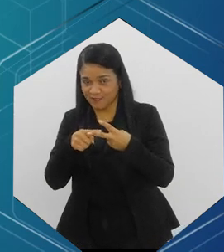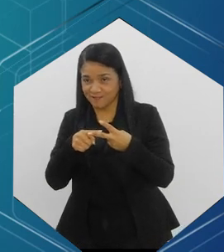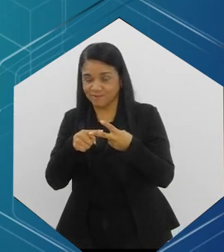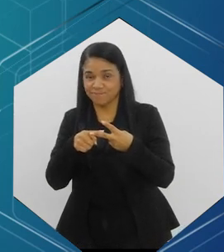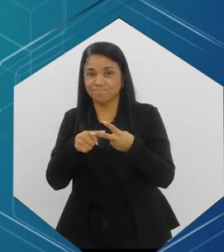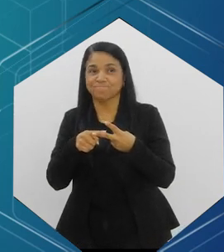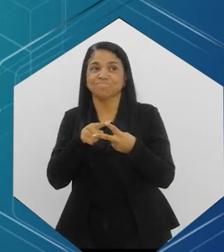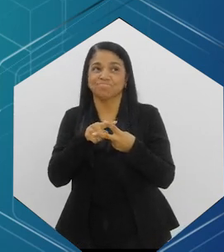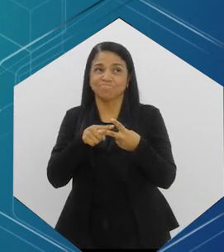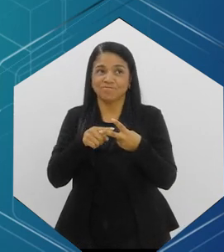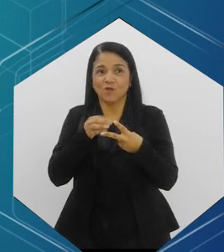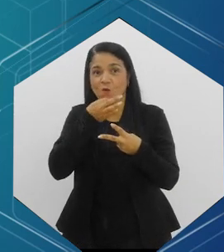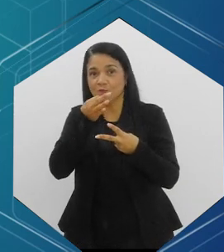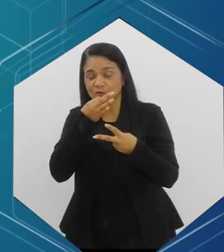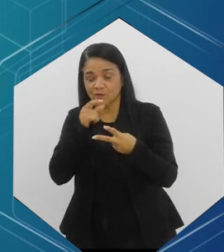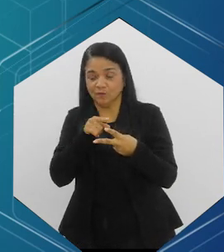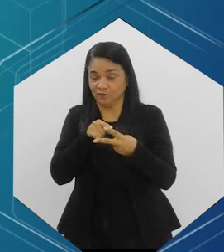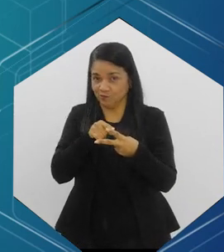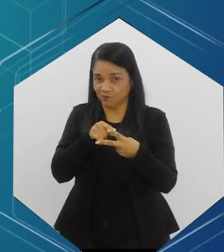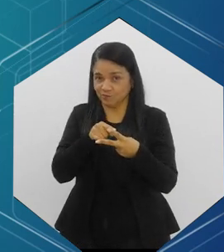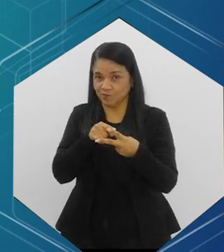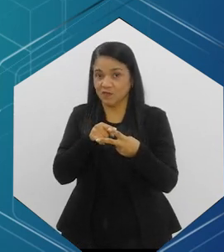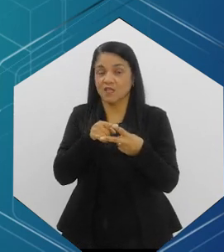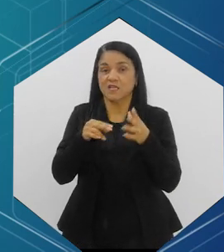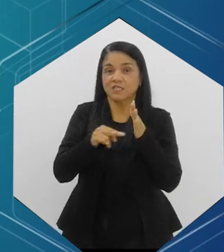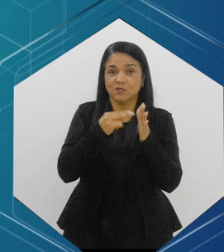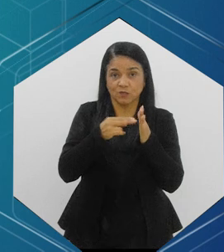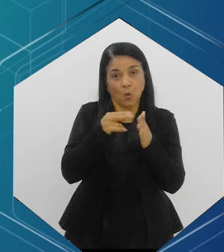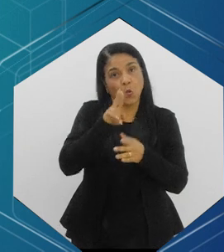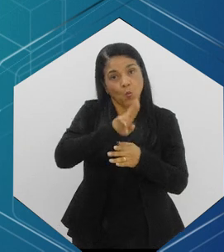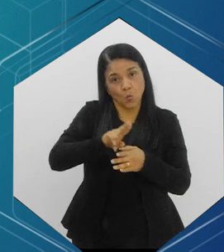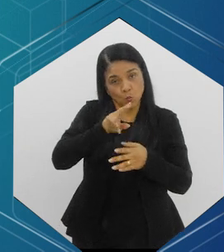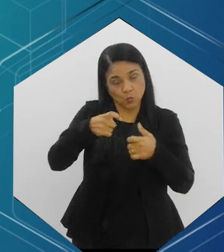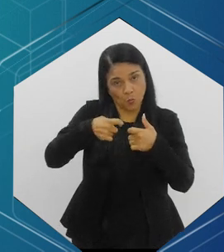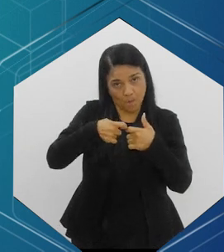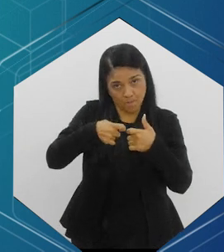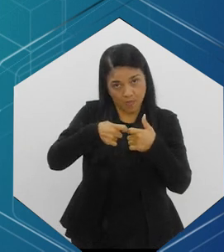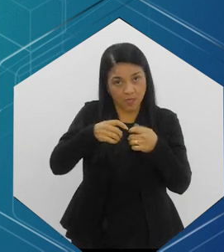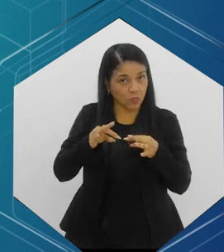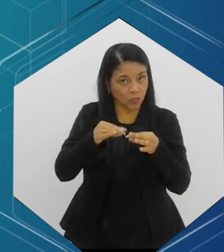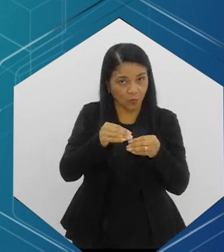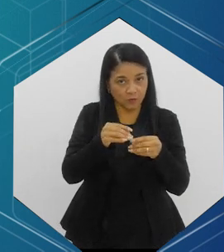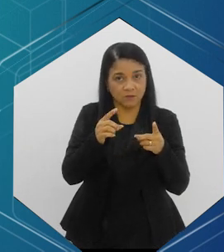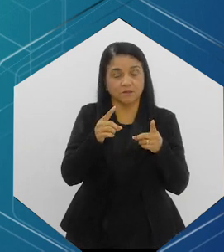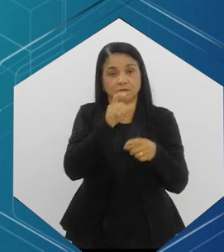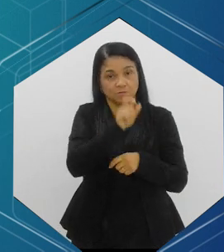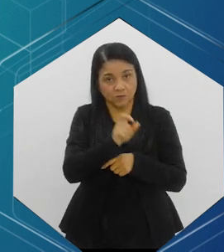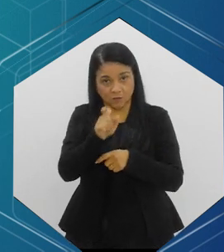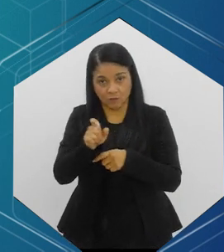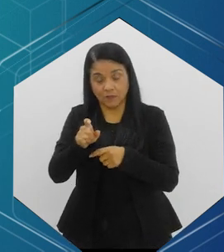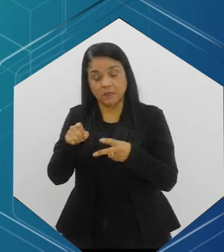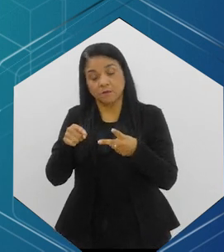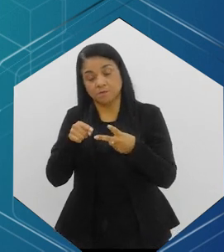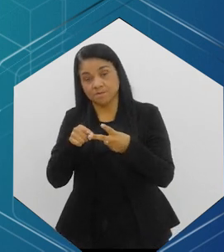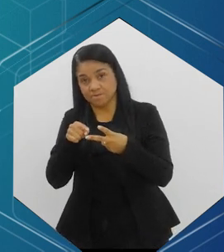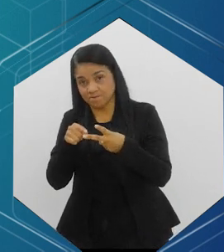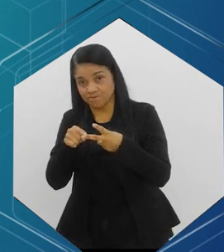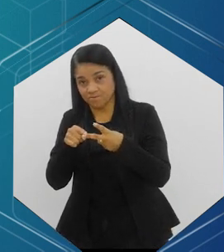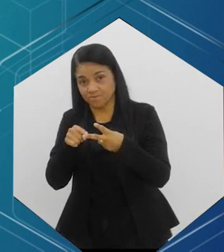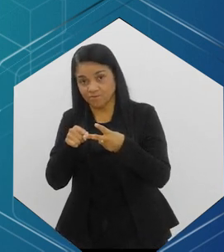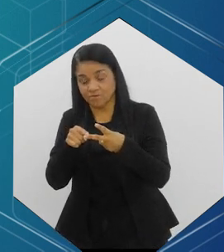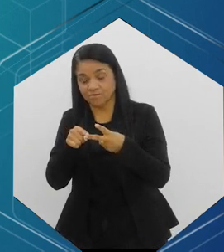A escola dos cirurgiões que usam a meia em todos os pacientes e a escola que o paciente